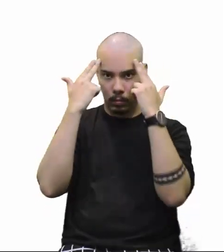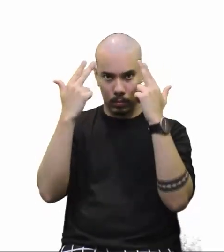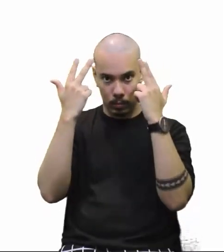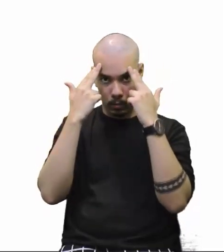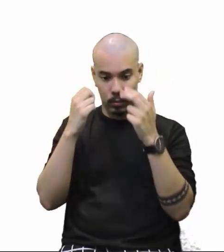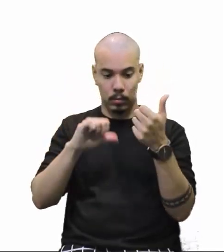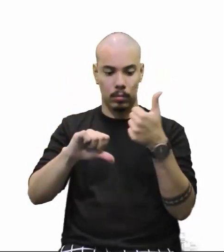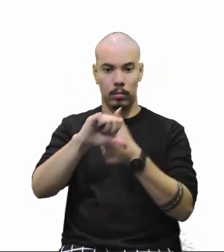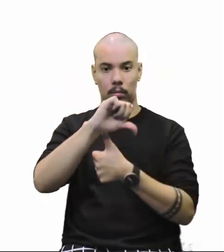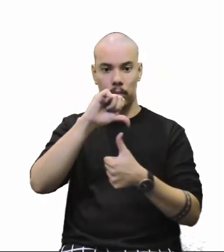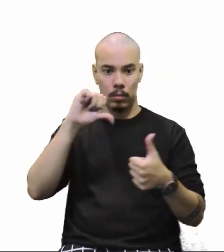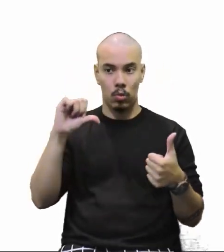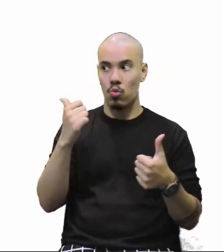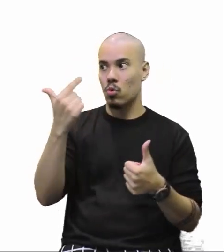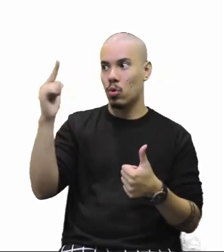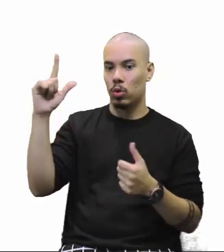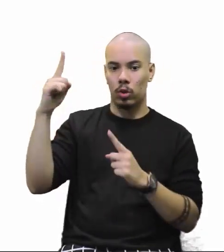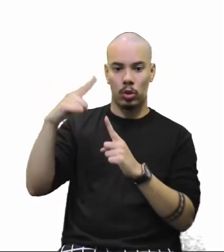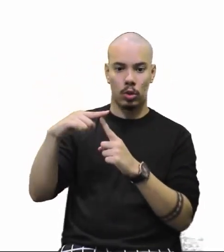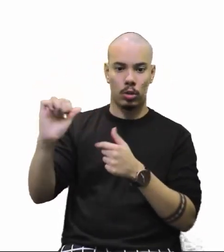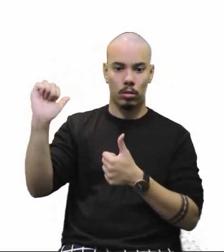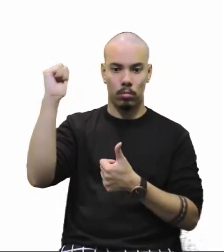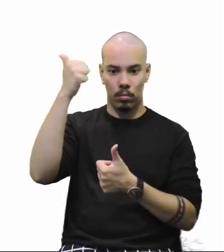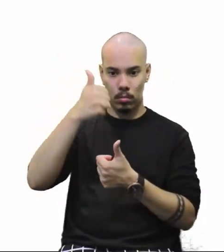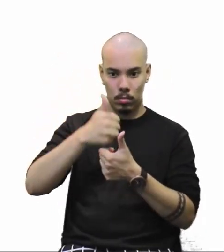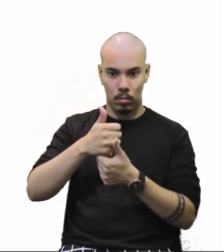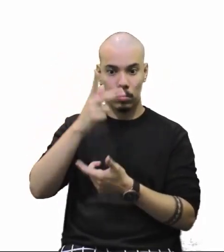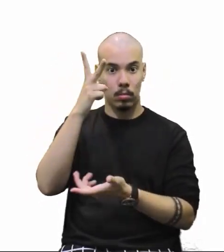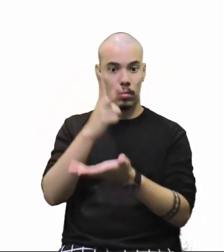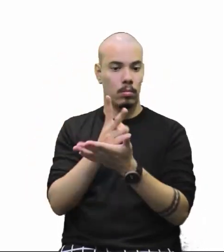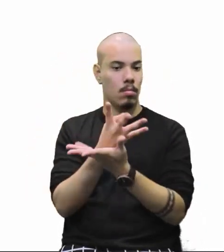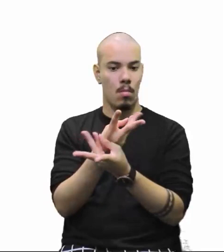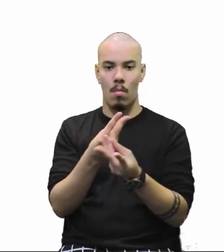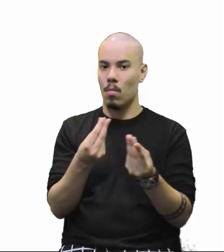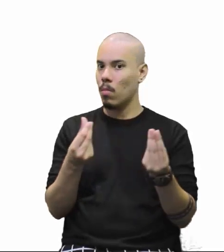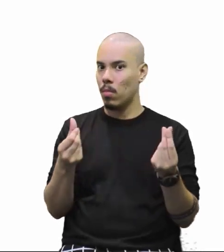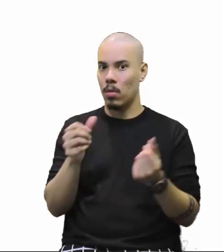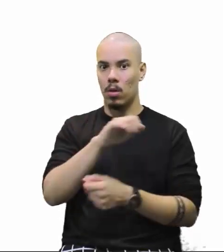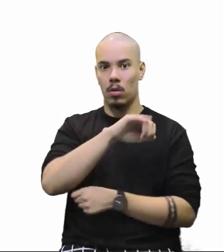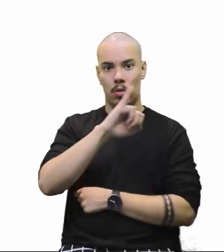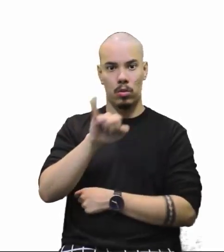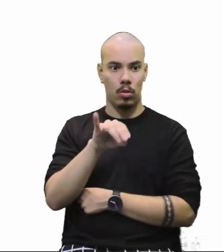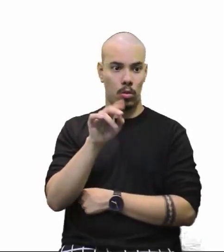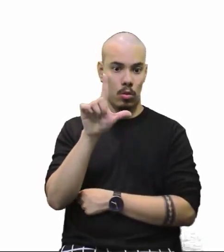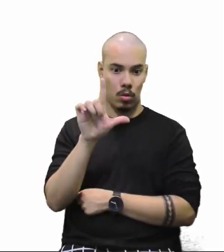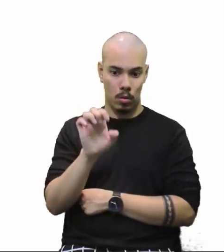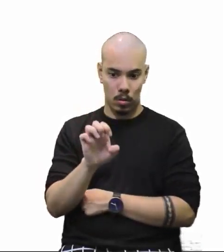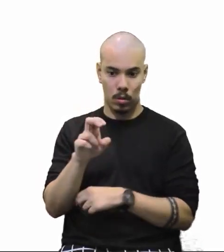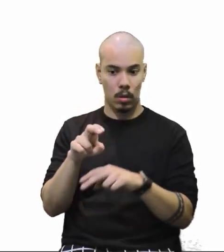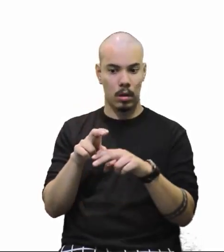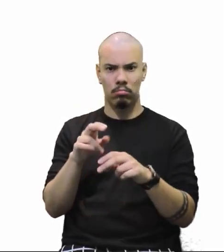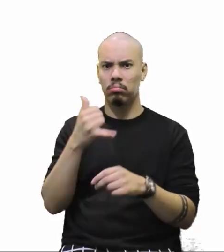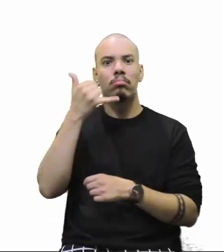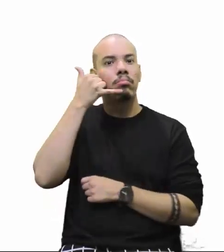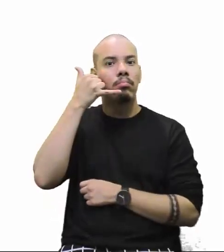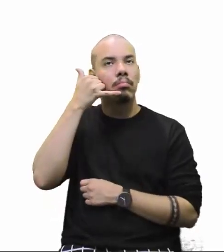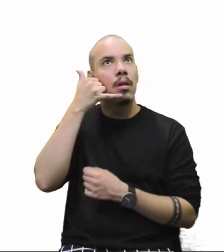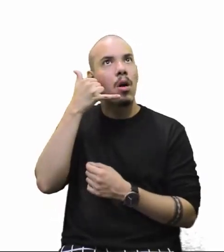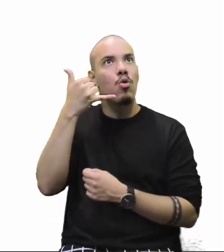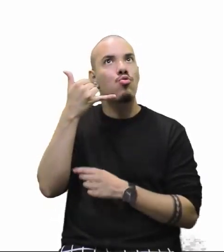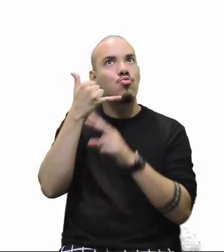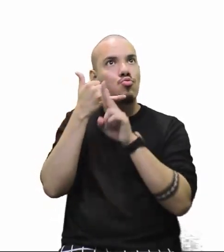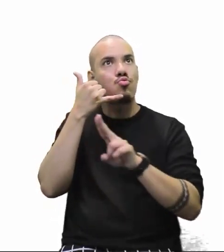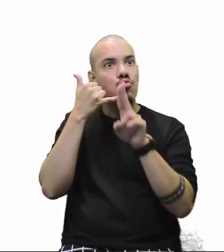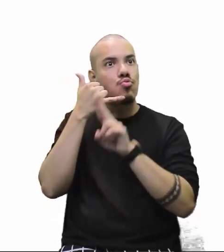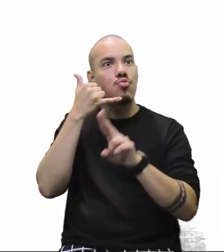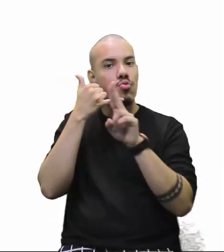transforma essa energia elétrica em outro tipo de energia, né? Isso. Sempre tem uma energia dissipada, que é feito o joule, né? Isso. Até o celular mesmo, quando usa muito tempo, percebe-se